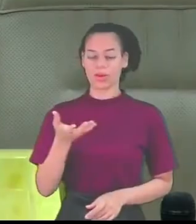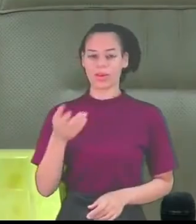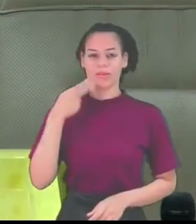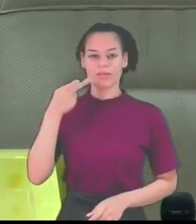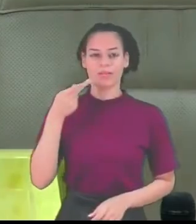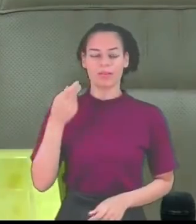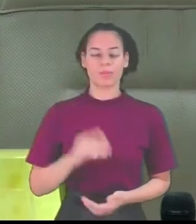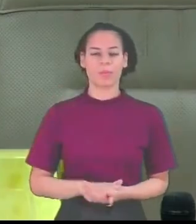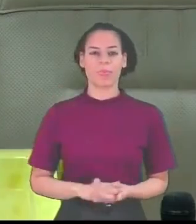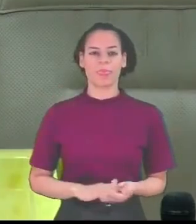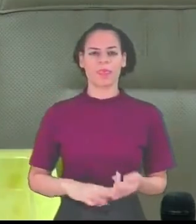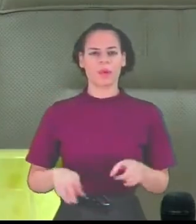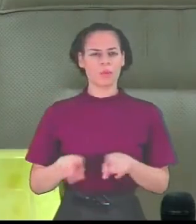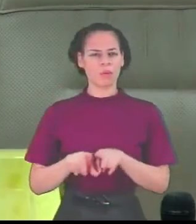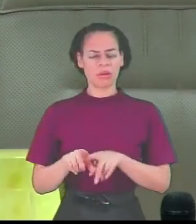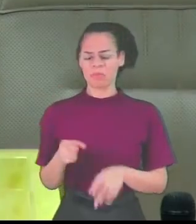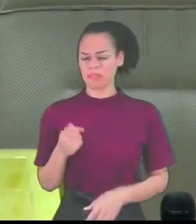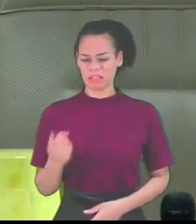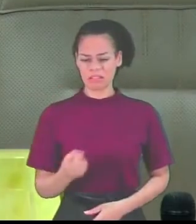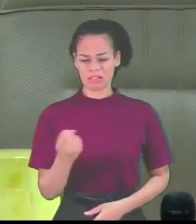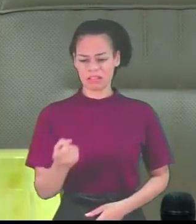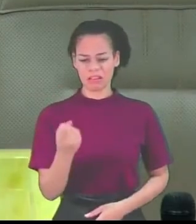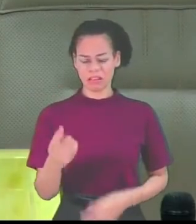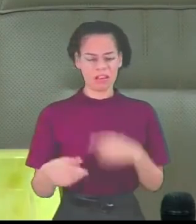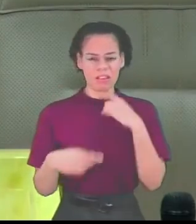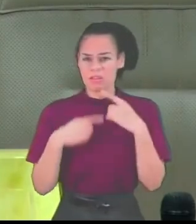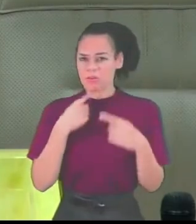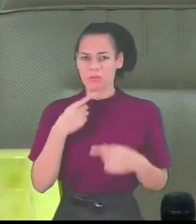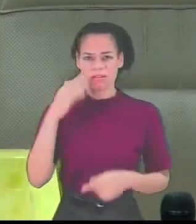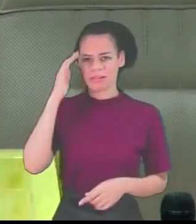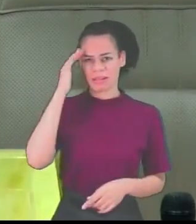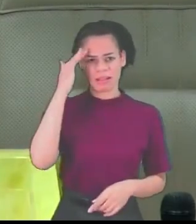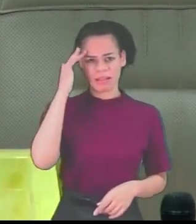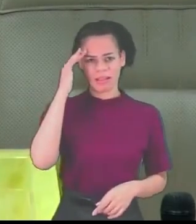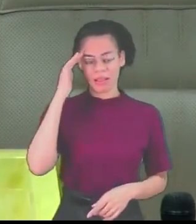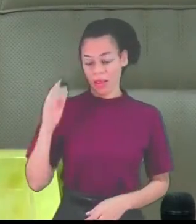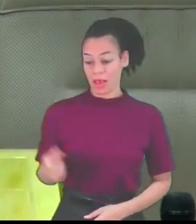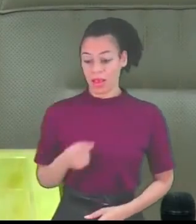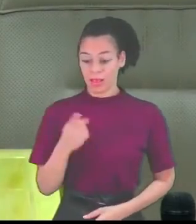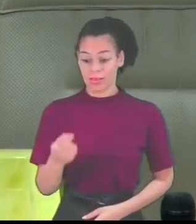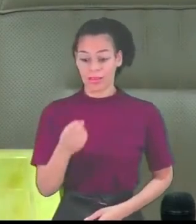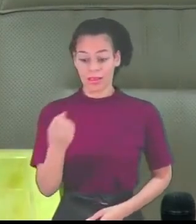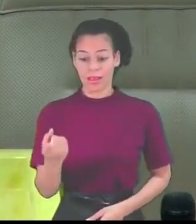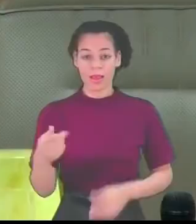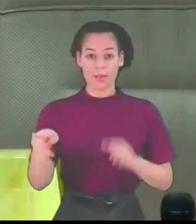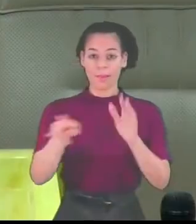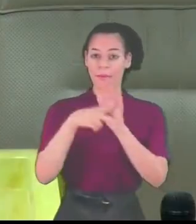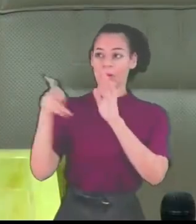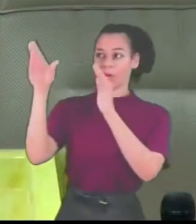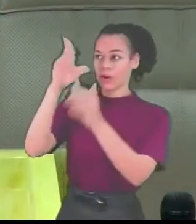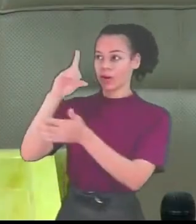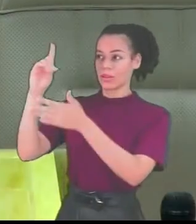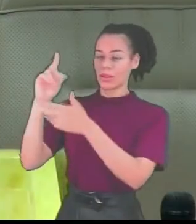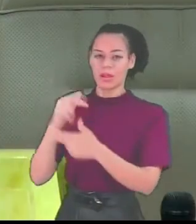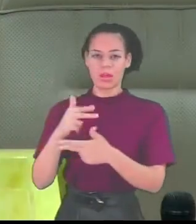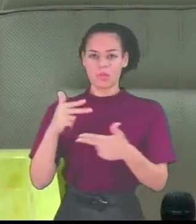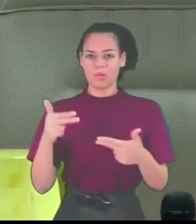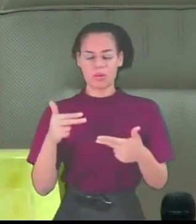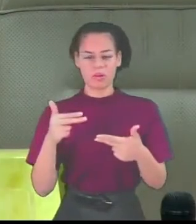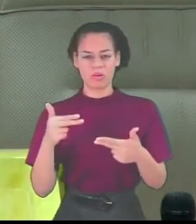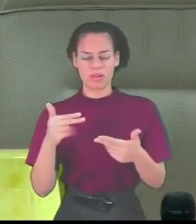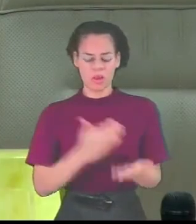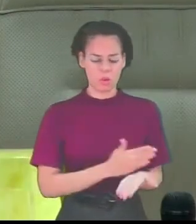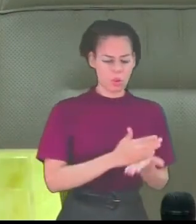ternidade não entra na nossa mente é ternidade atributo de Deus é uma coisa que não tem